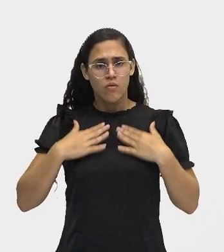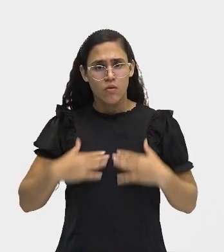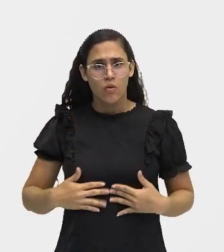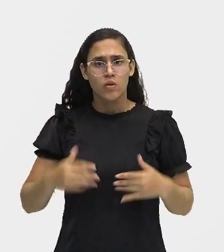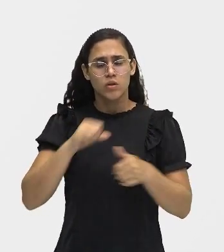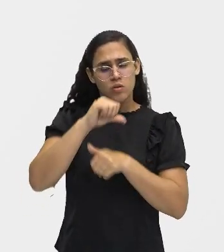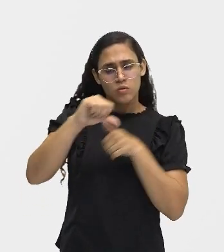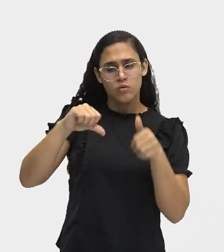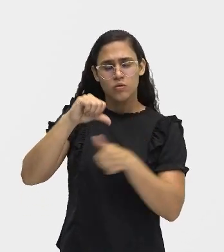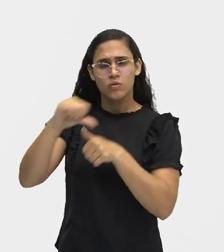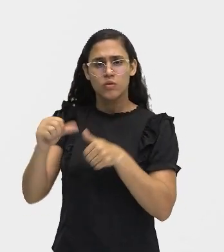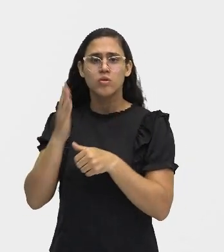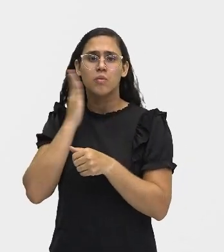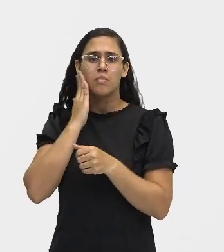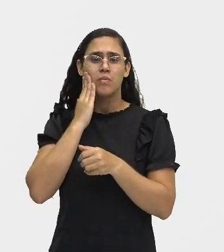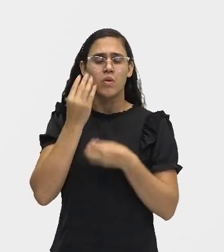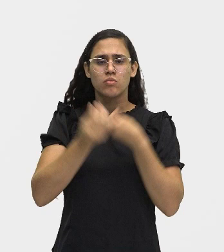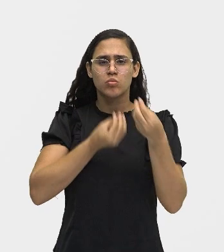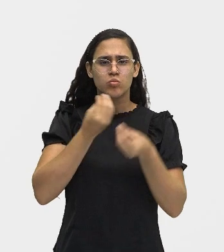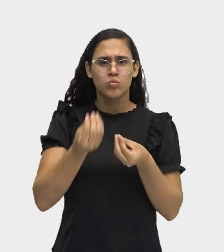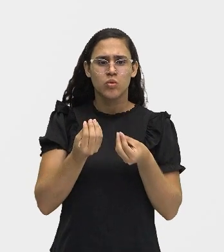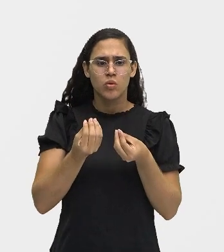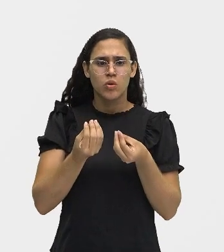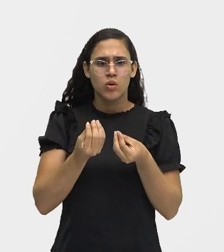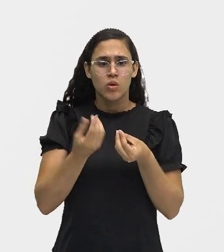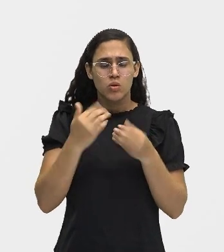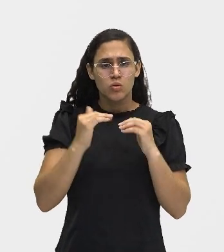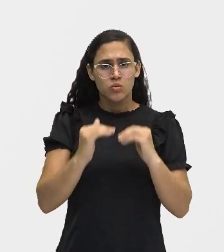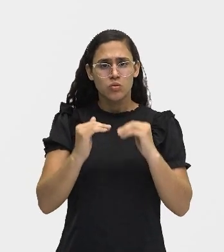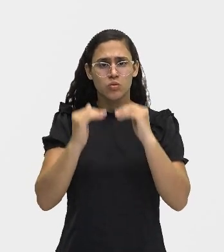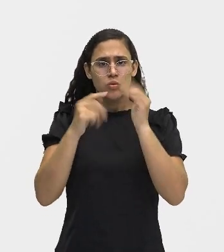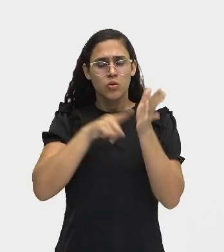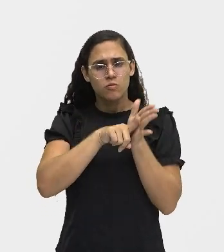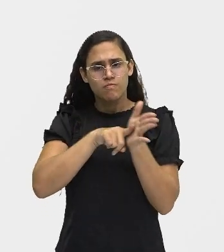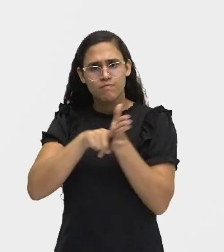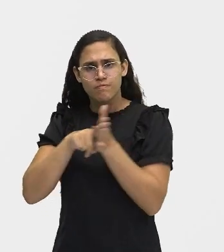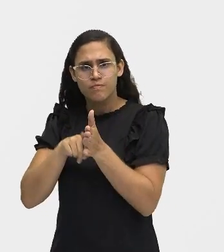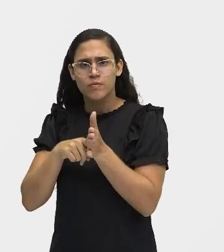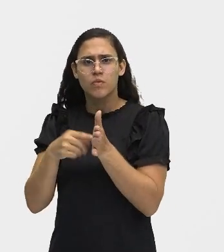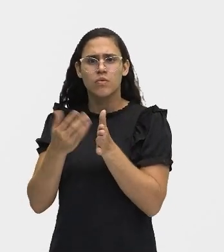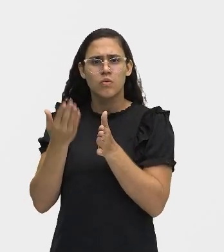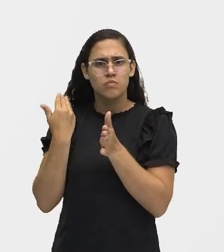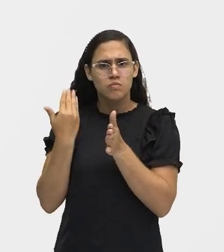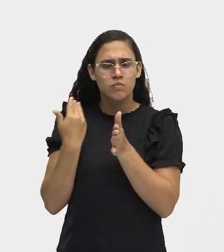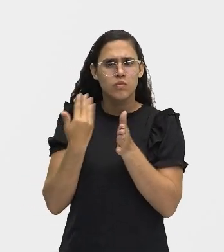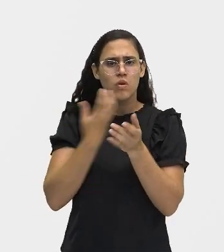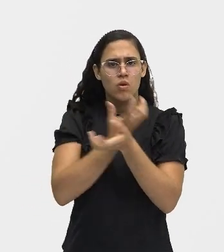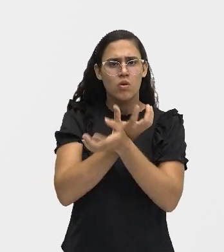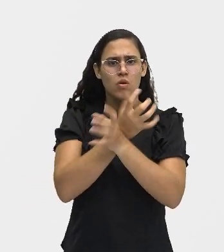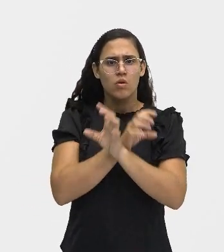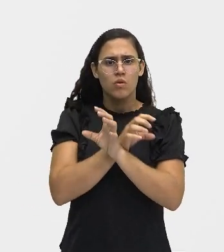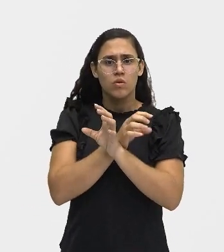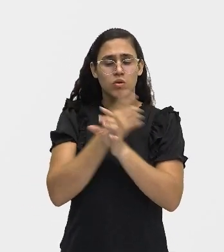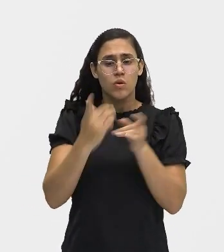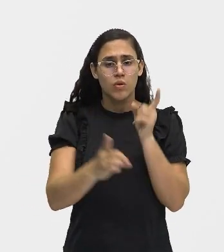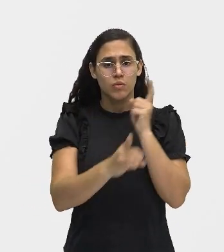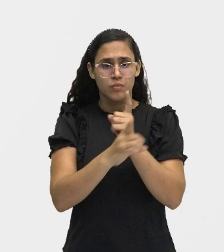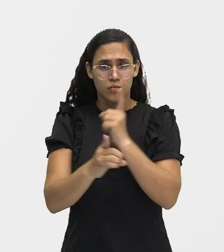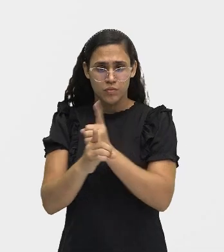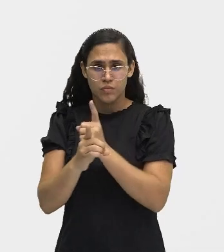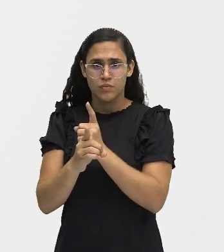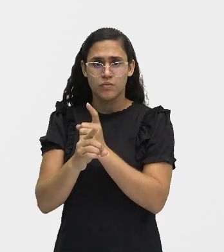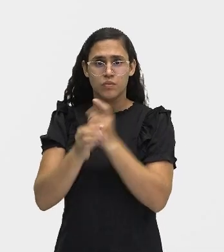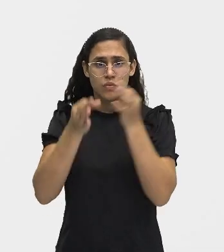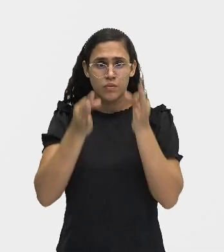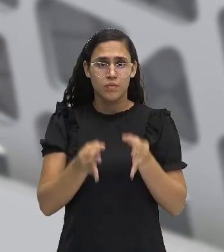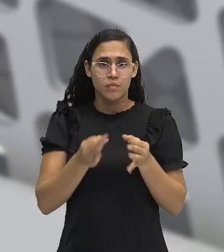isso a gente consegue saber por conta aí de todos esses estudos que são feitos quando os fósseis eles são encontrados, tá